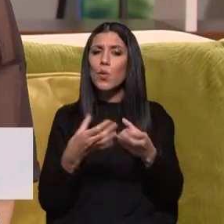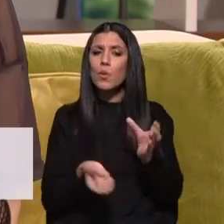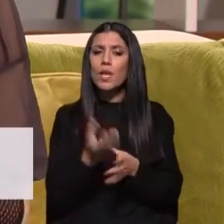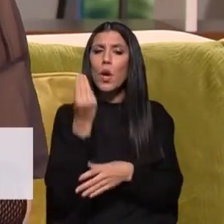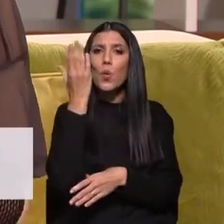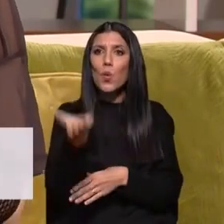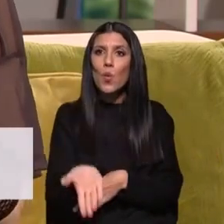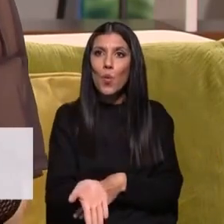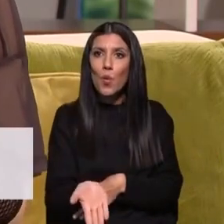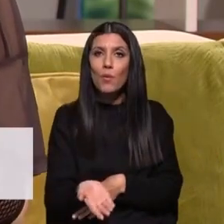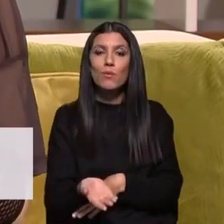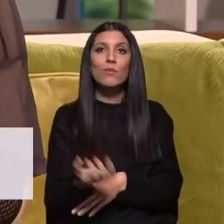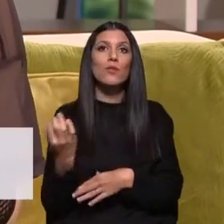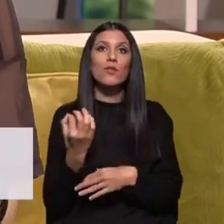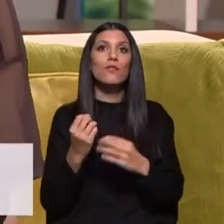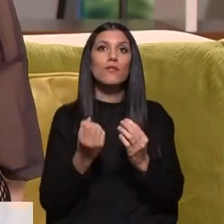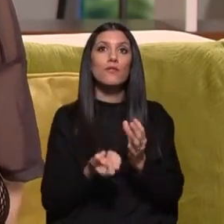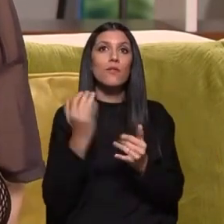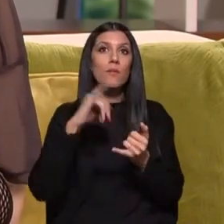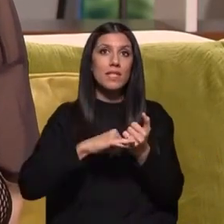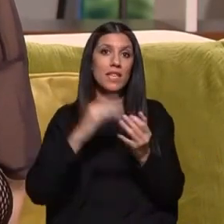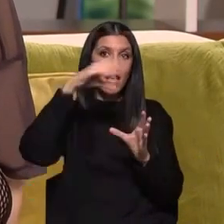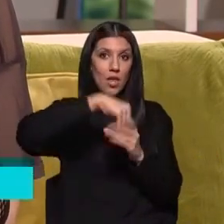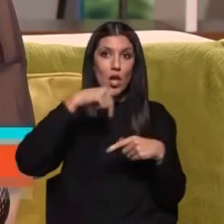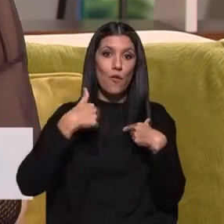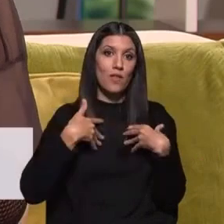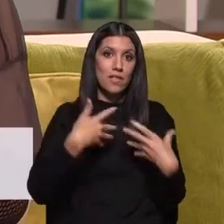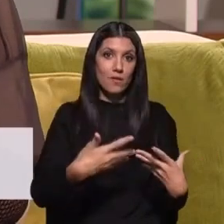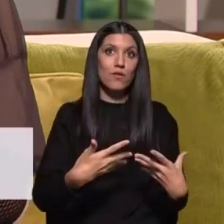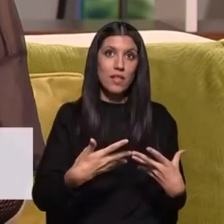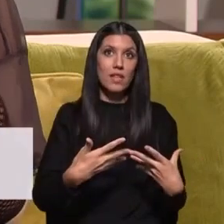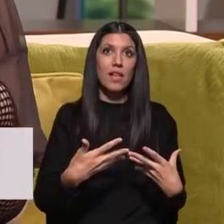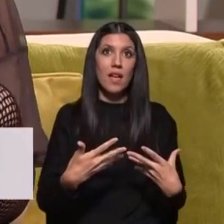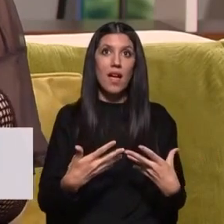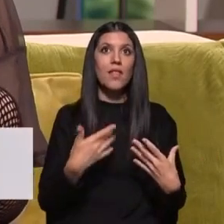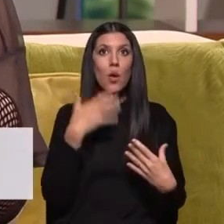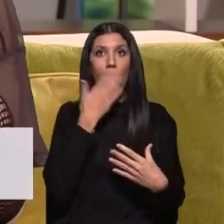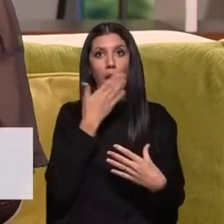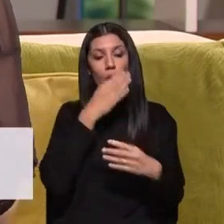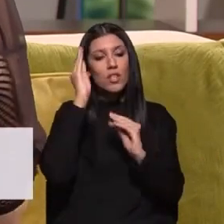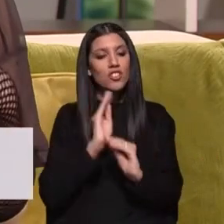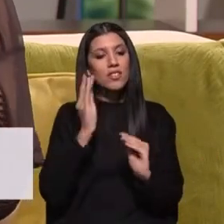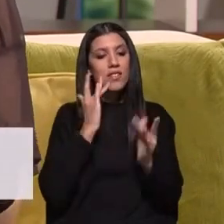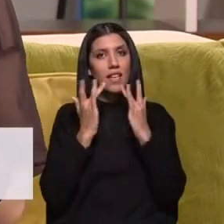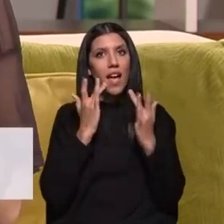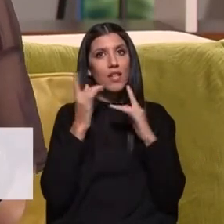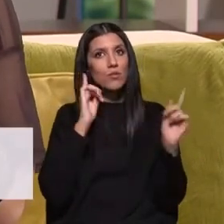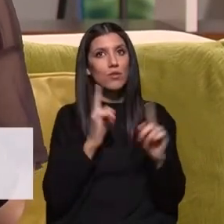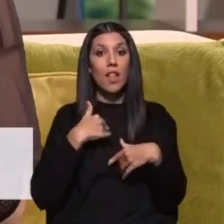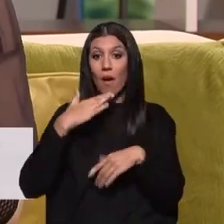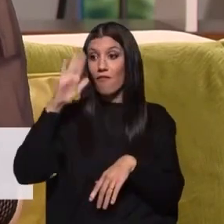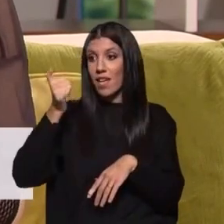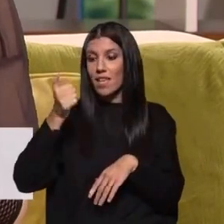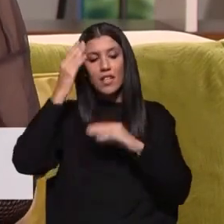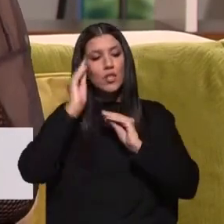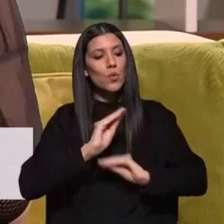grupo nasceu primeiro numa associação onde eu fazia voluntariado e dava aulas de teatro musical às crianças, eu tinha 15 anos. Sim.